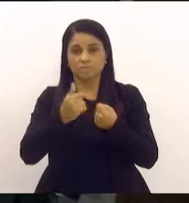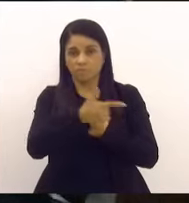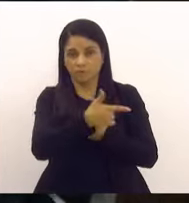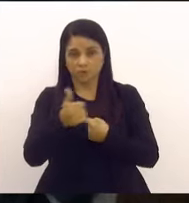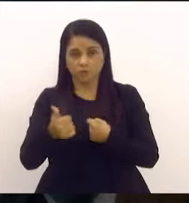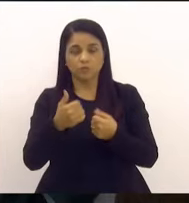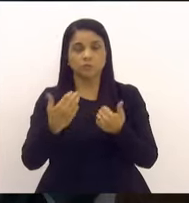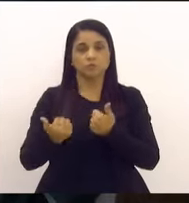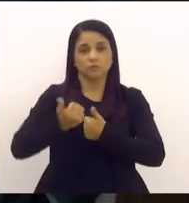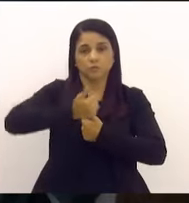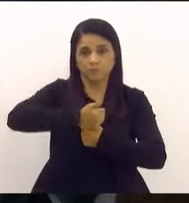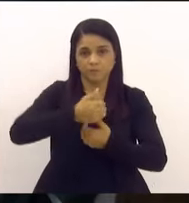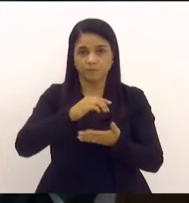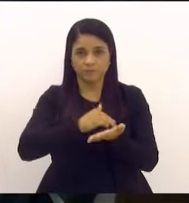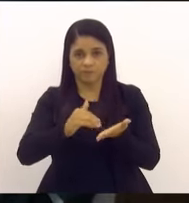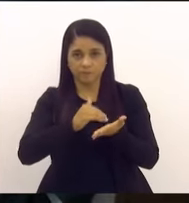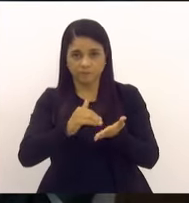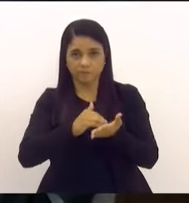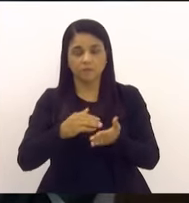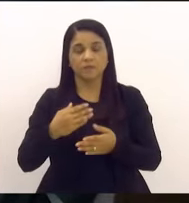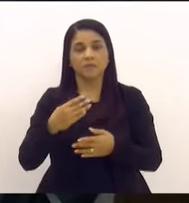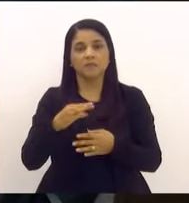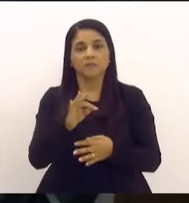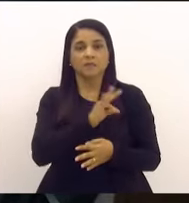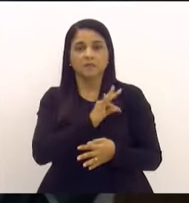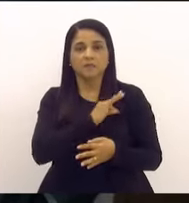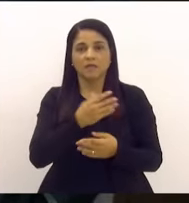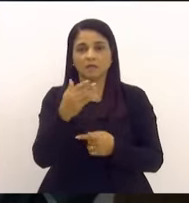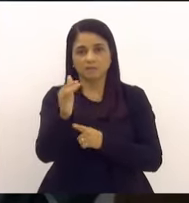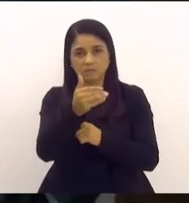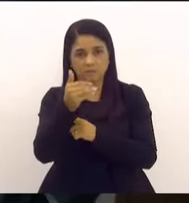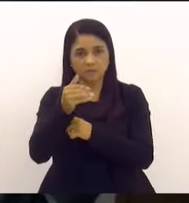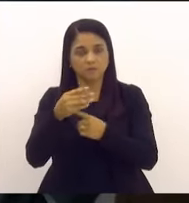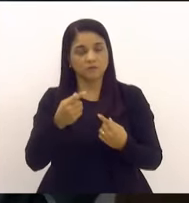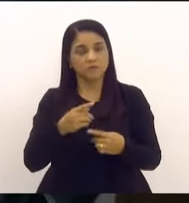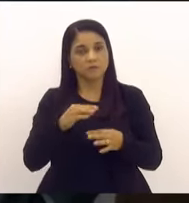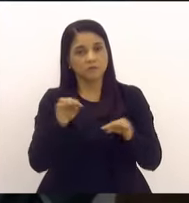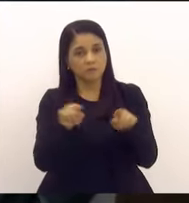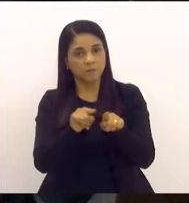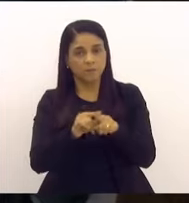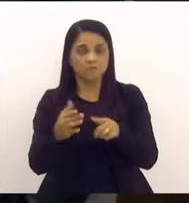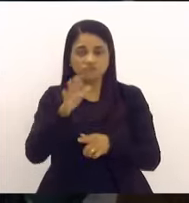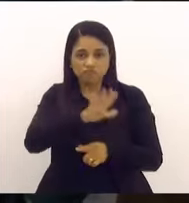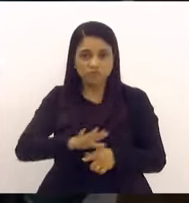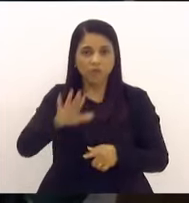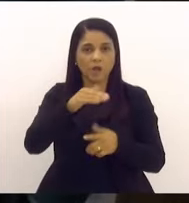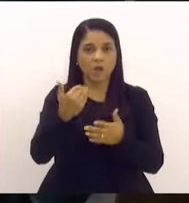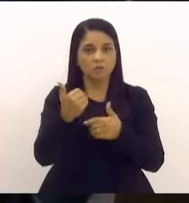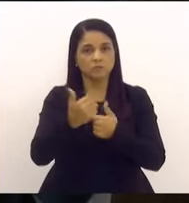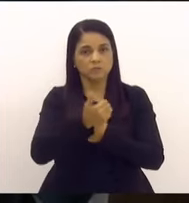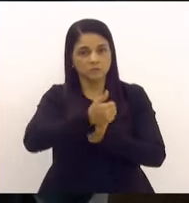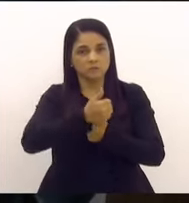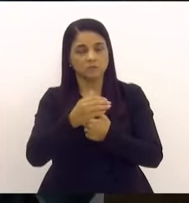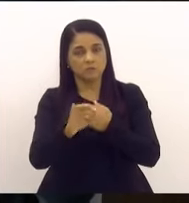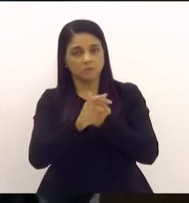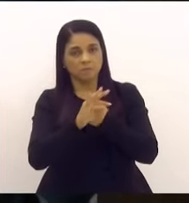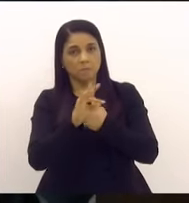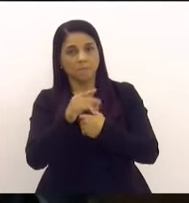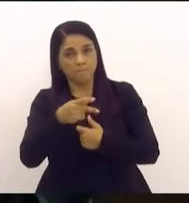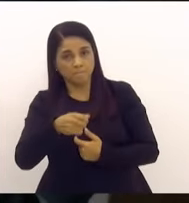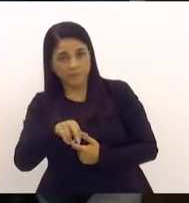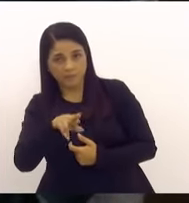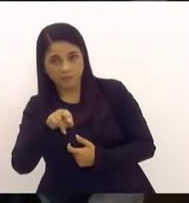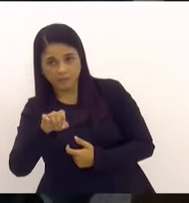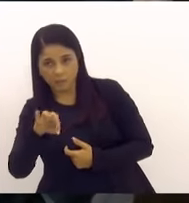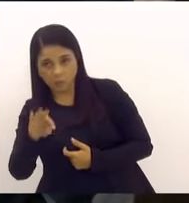O Superintendente-Geral da Polícia Técnico-Científica será dirigida pelo Superintendente-Geral de Polícia Técnico-Científica, perito ou delegado